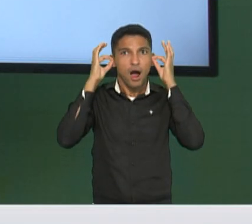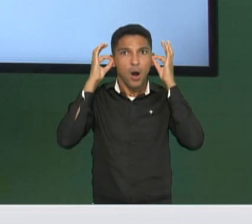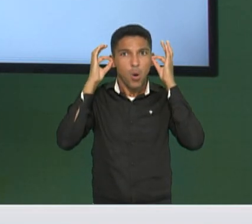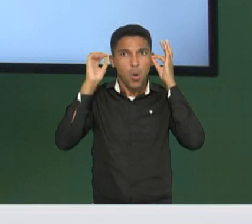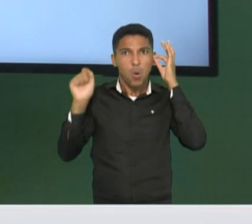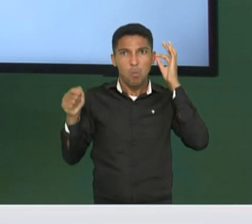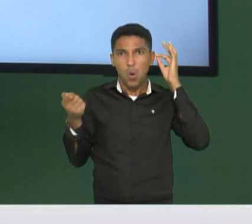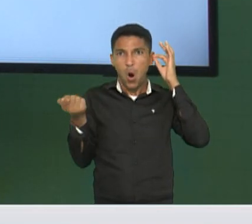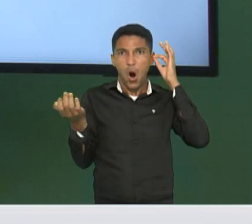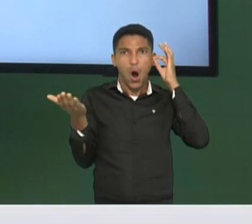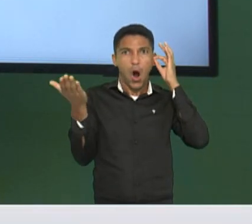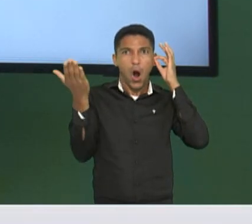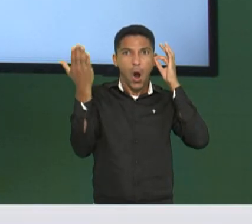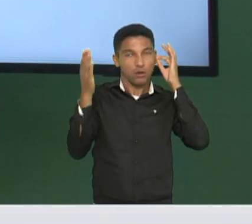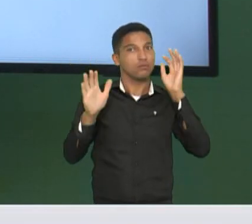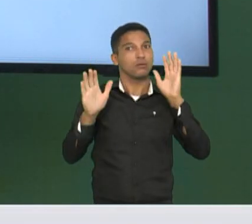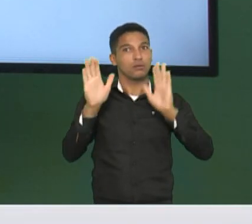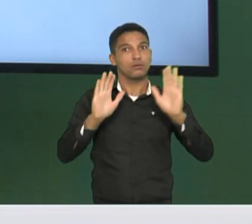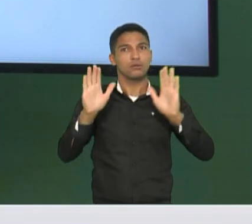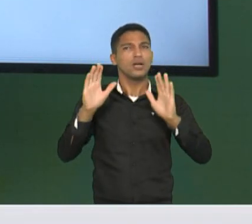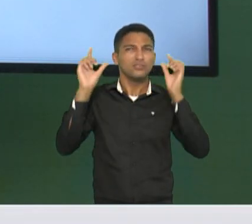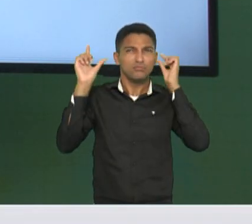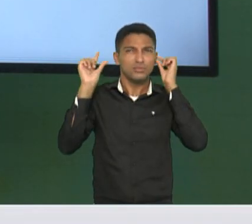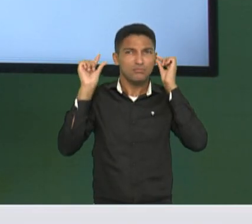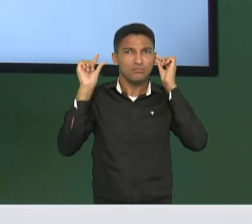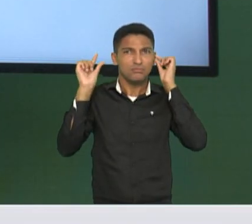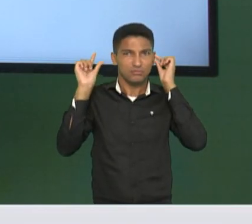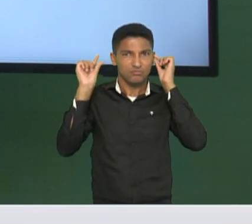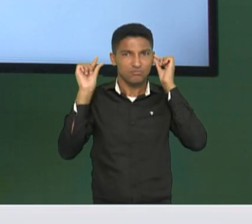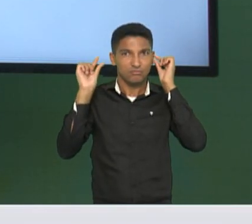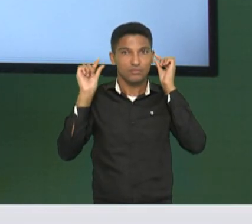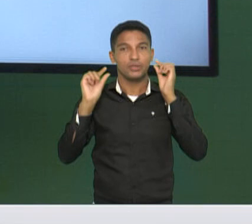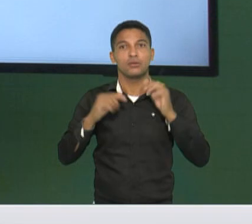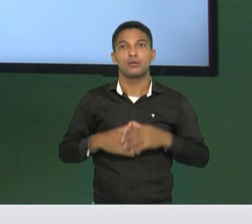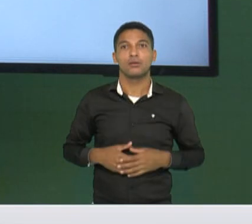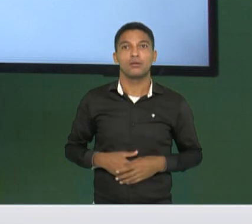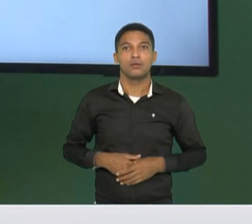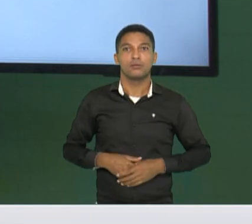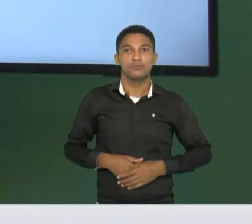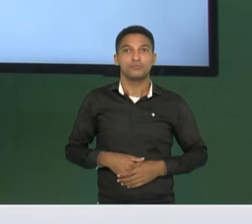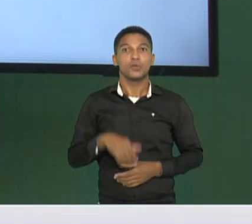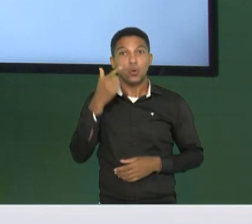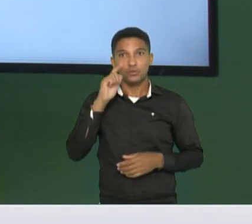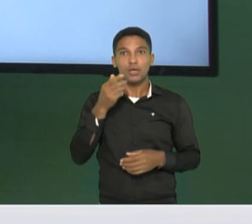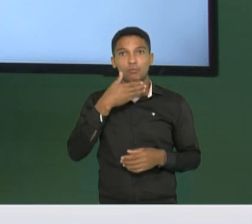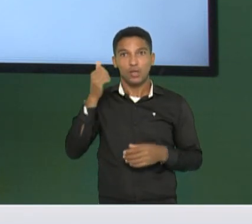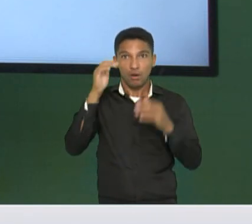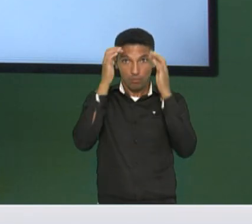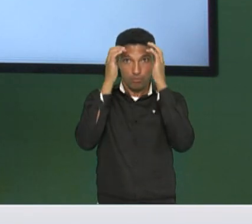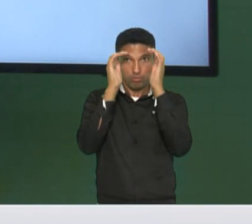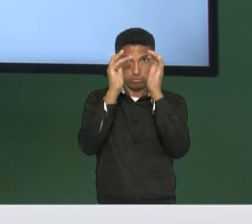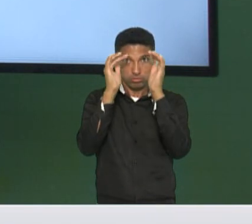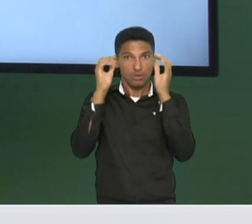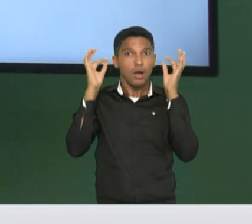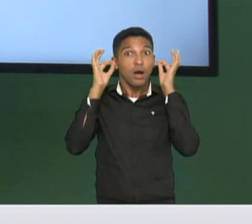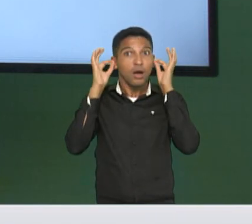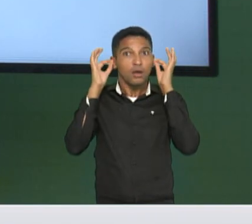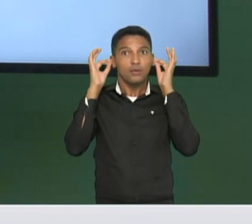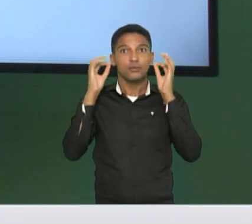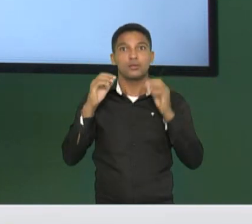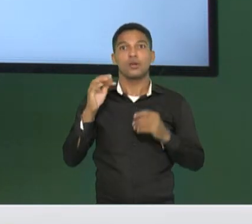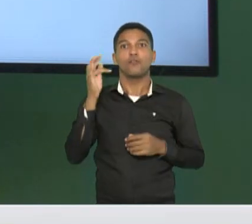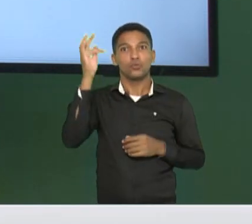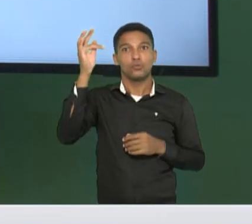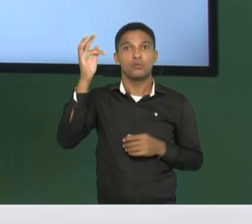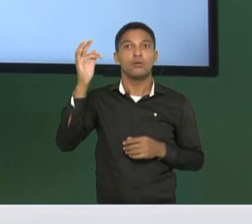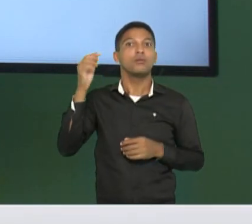no volume. Não custa, dá uma diminuída. Aí você se concentra um pouco mais para ouvir. E garante um futuro melhor para os seus